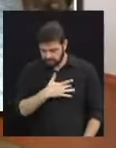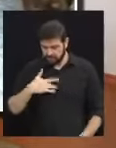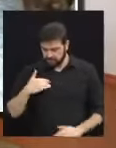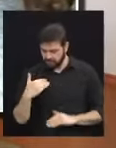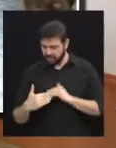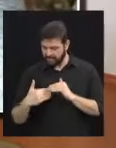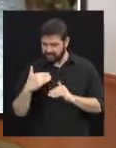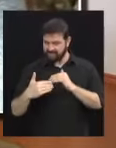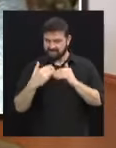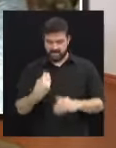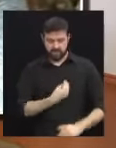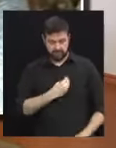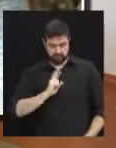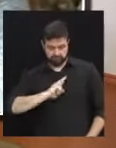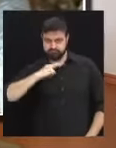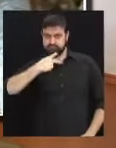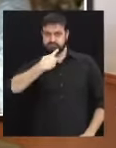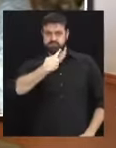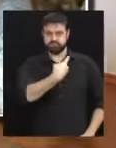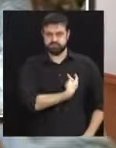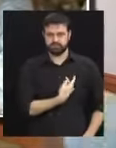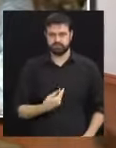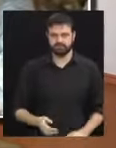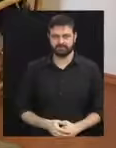vida dele recomeçou com a gente. É como se